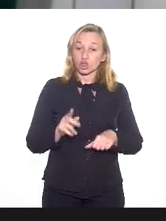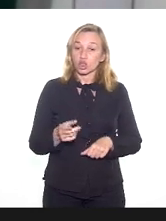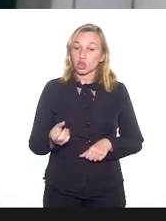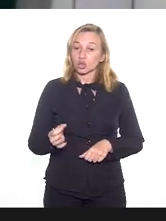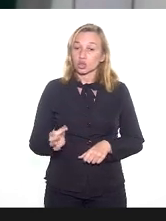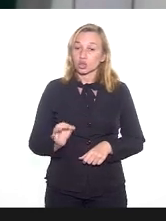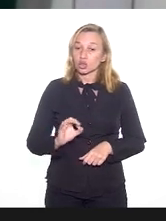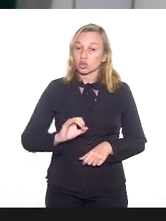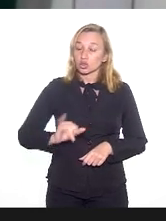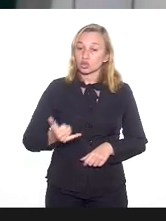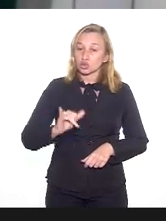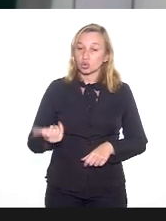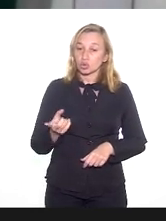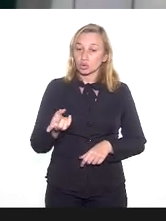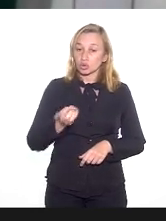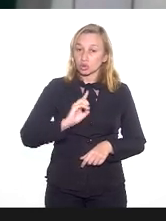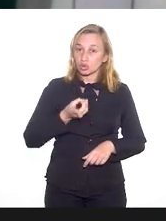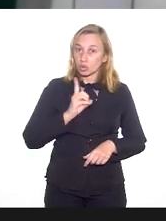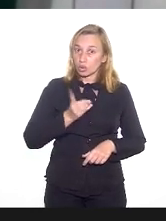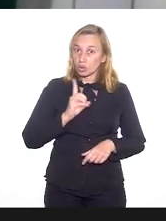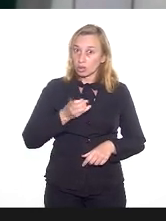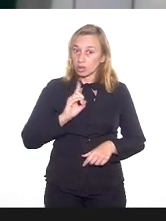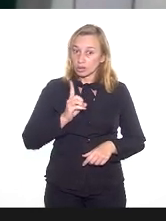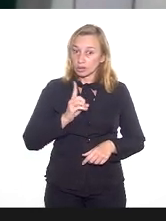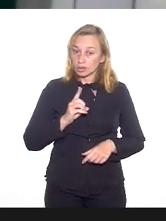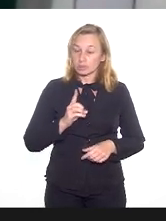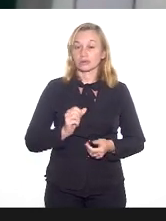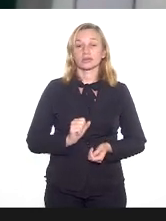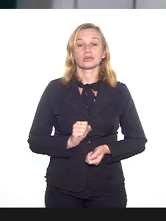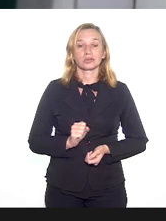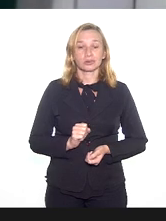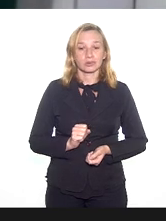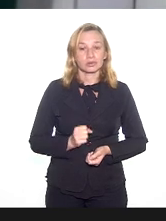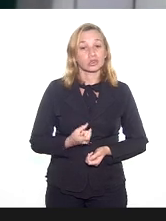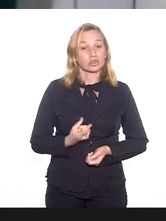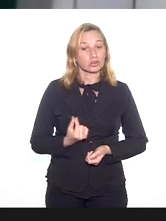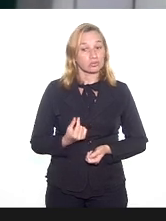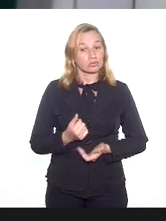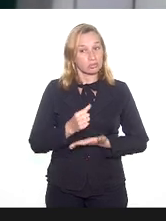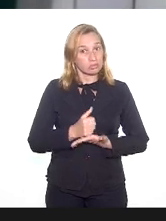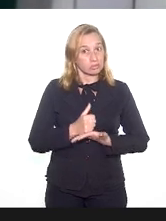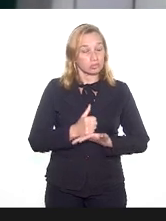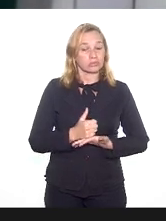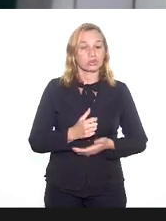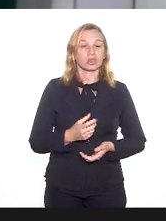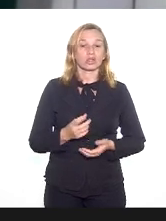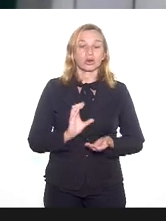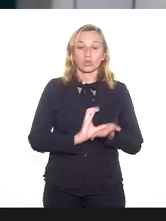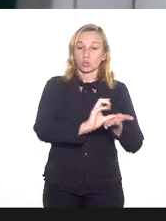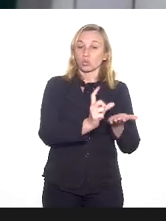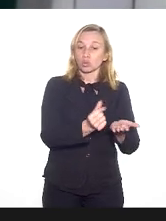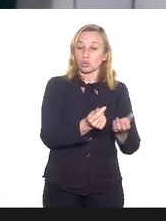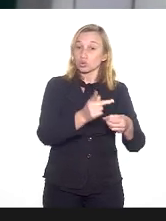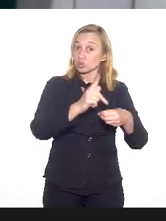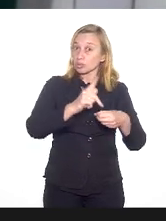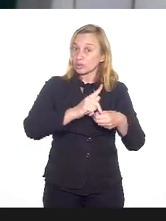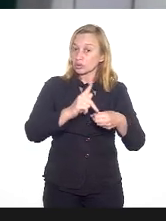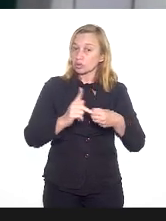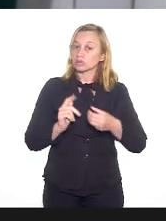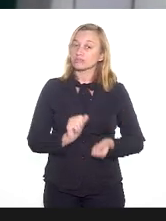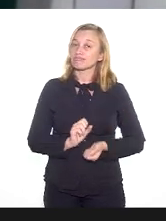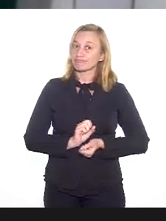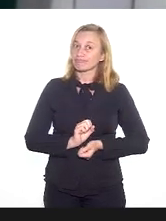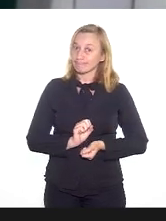com encargos bem mais pesados, levando em conta os recursos do petróleo, elas são por